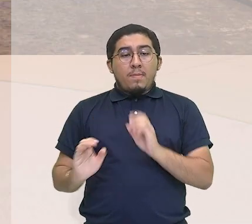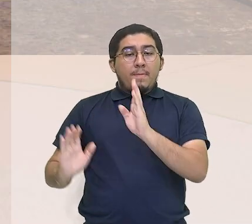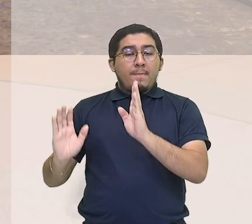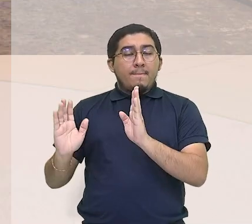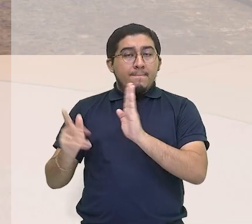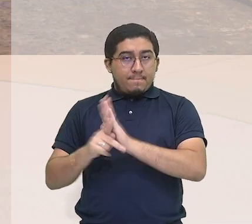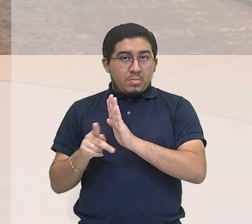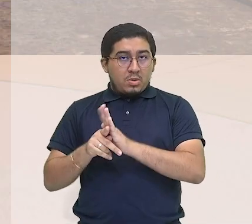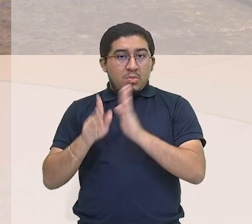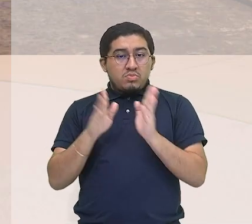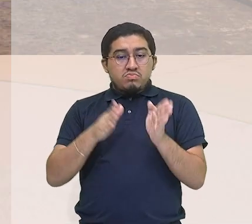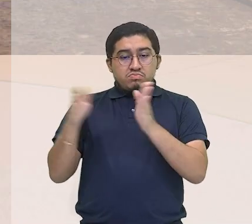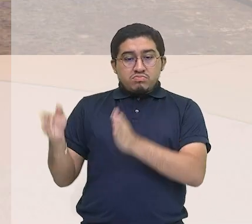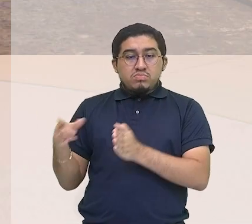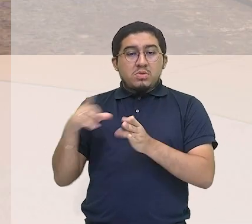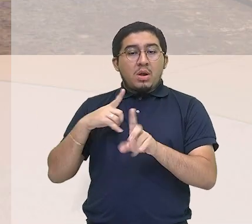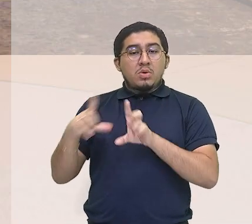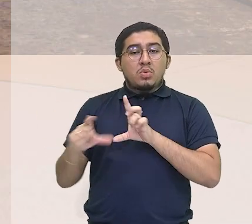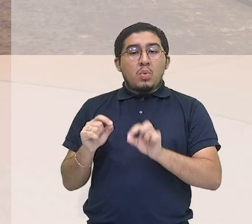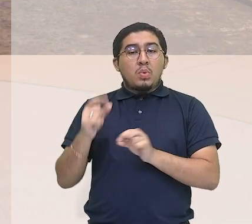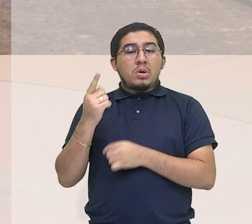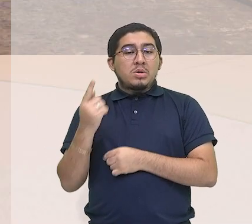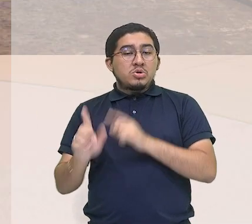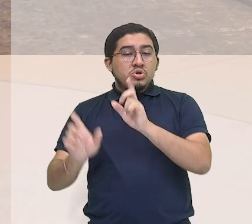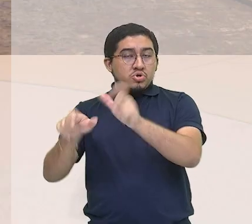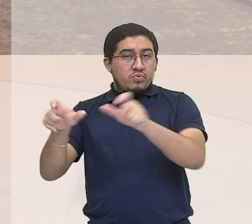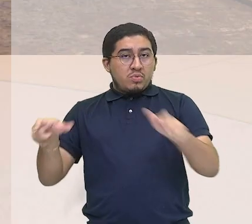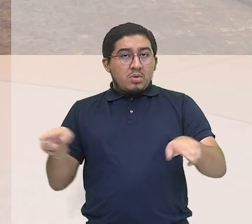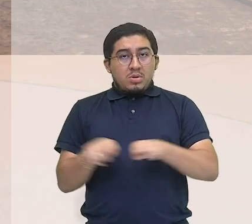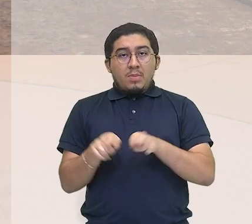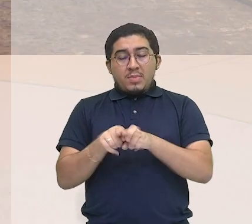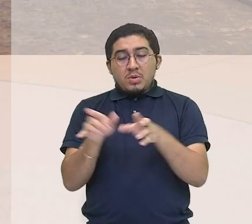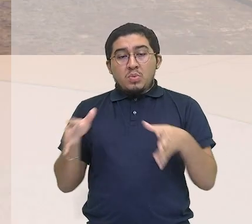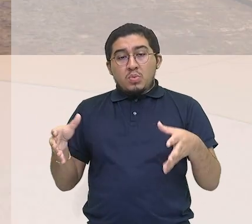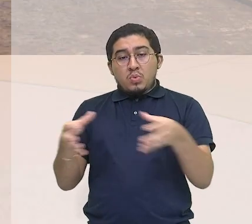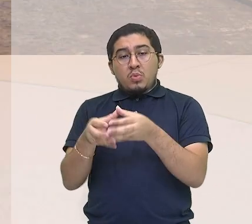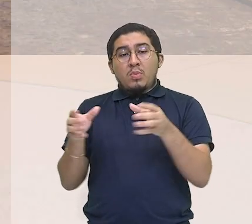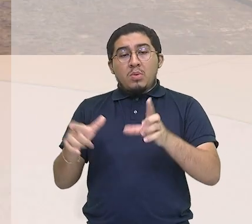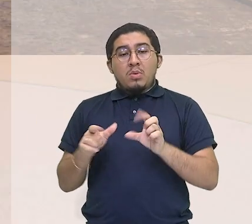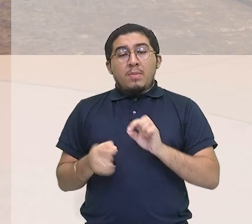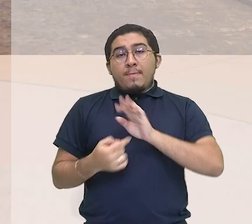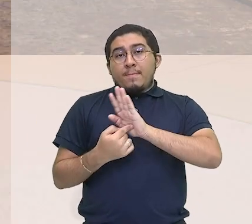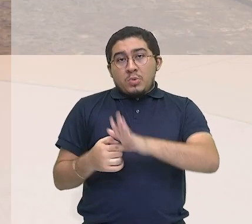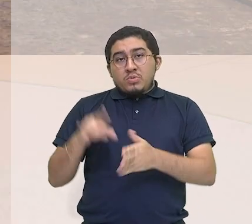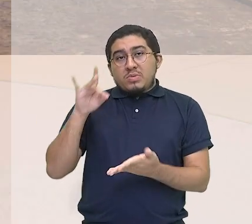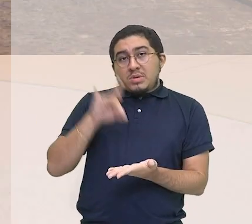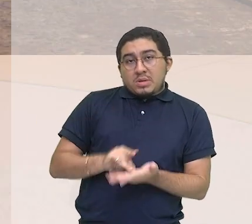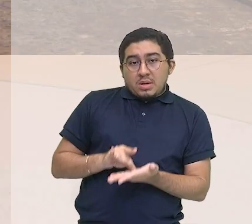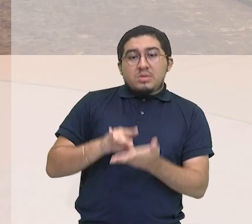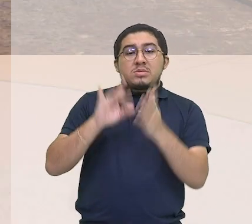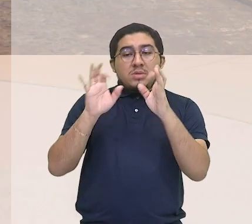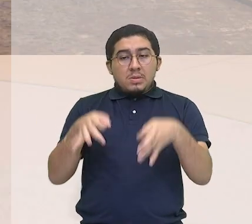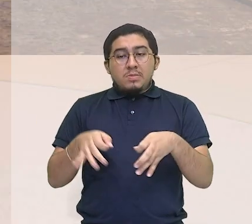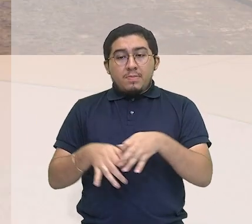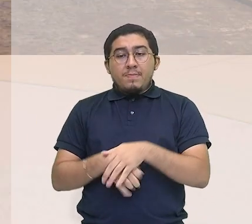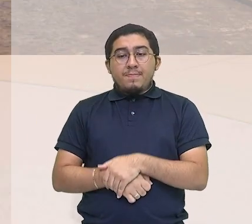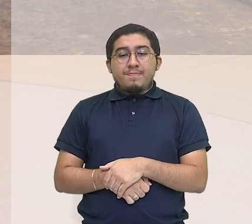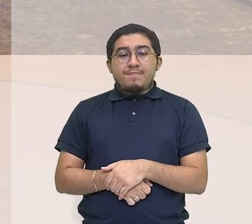em que as preferências individuais e também coletivas se traduzem em